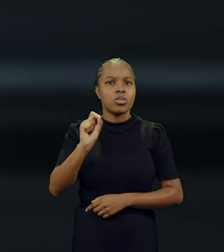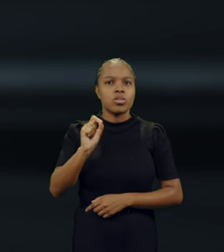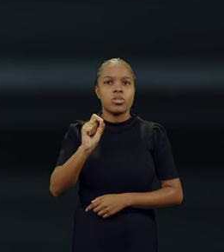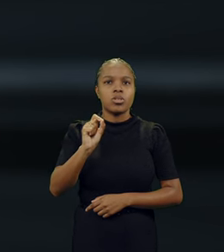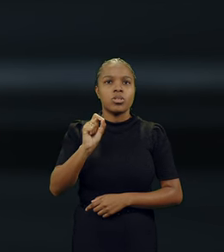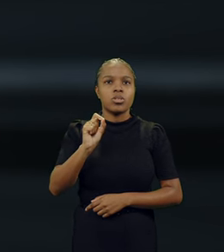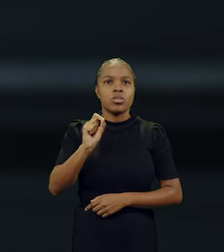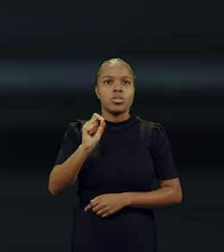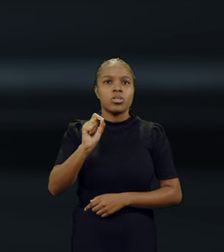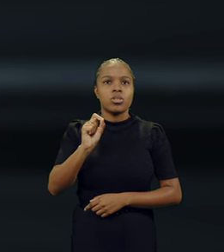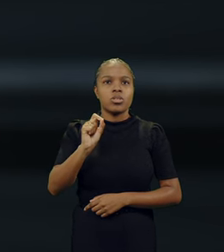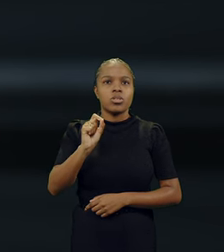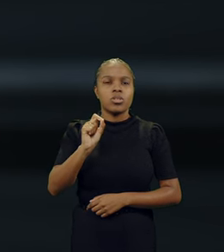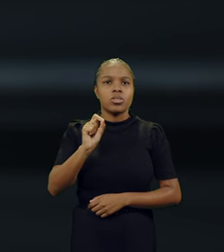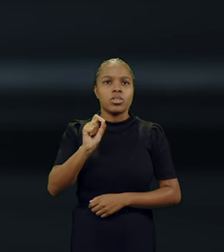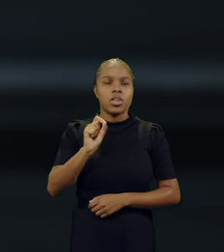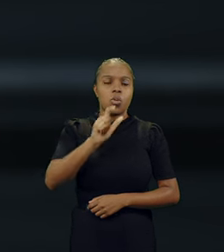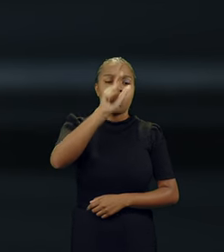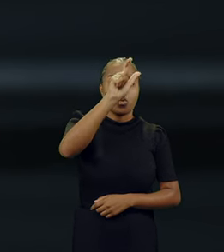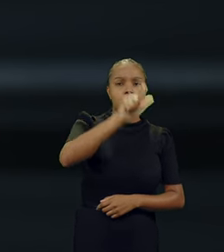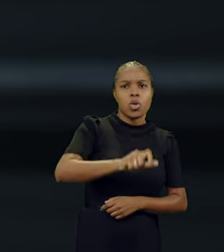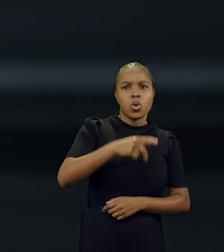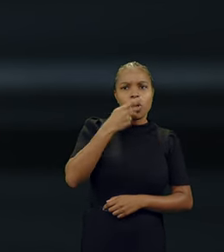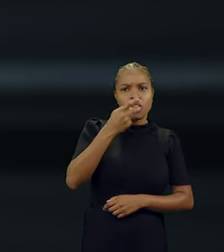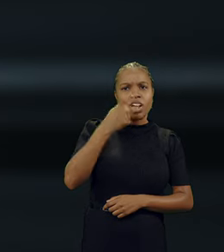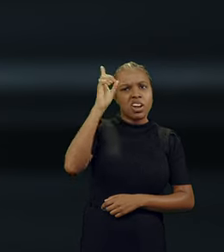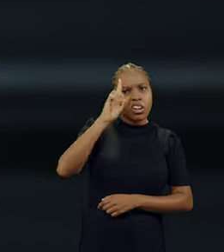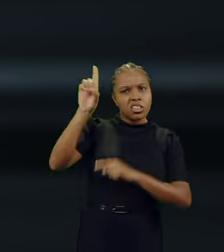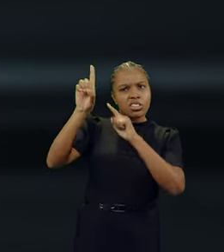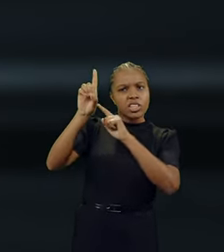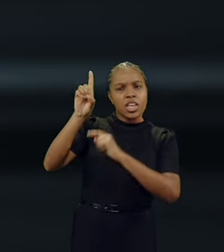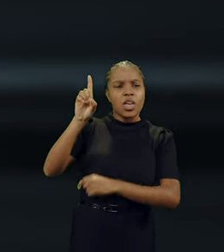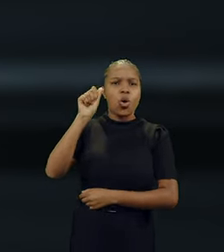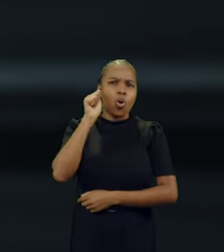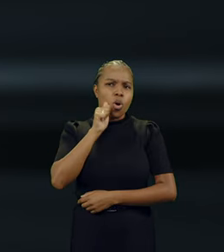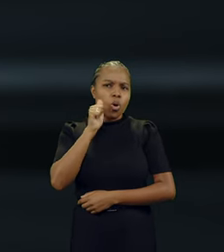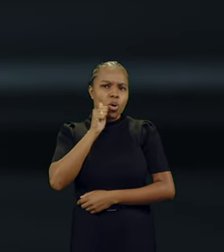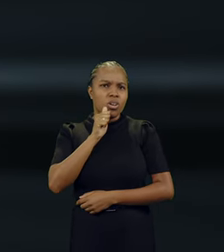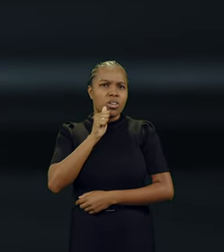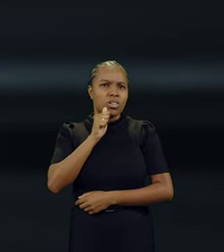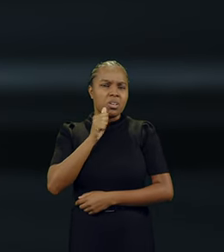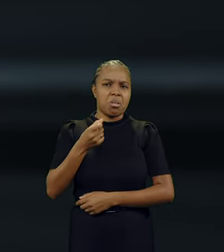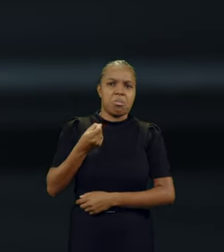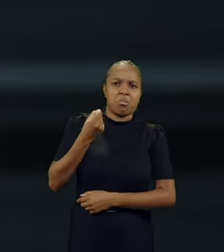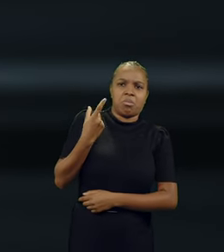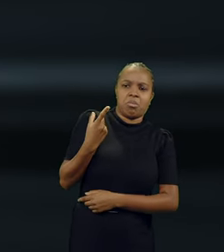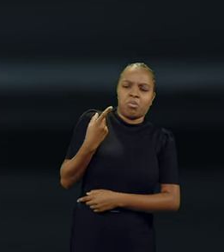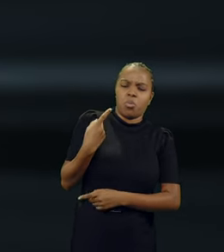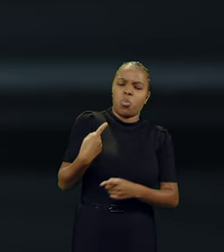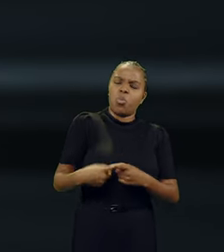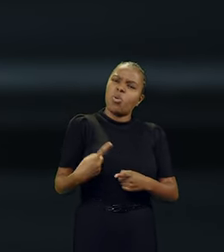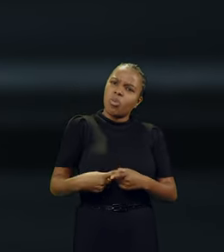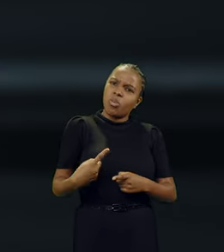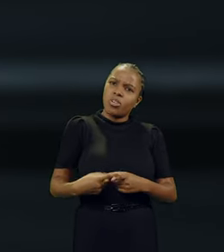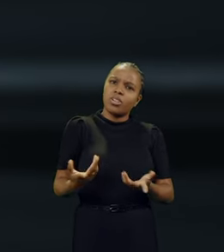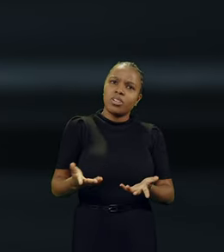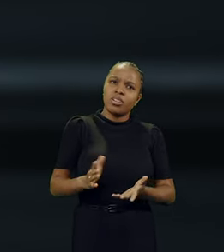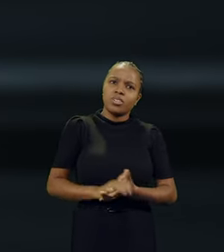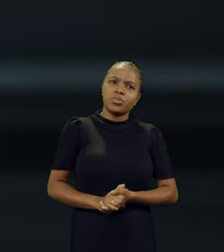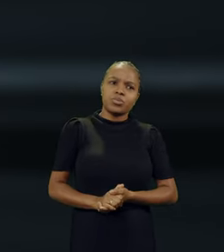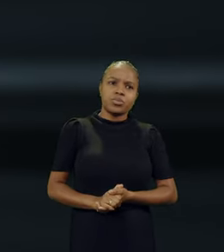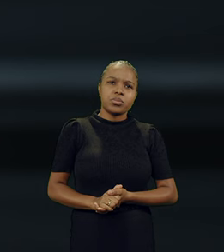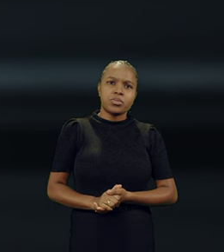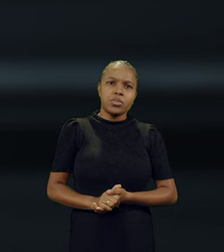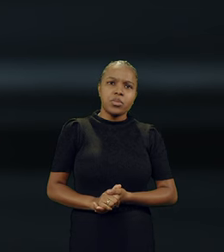Deus era mulher, Deus era mulher. Deus era mulher. Mas por que, irmã? Porque